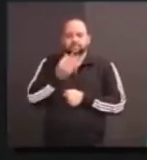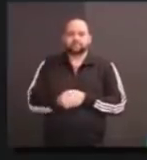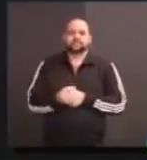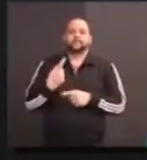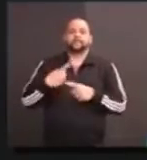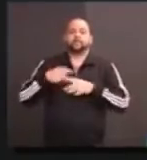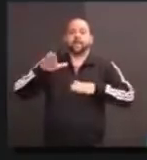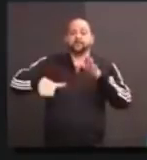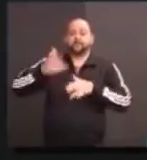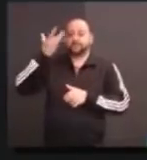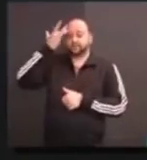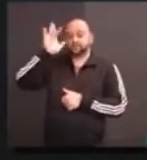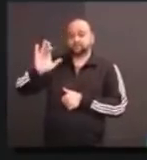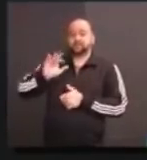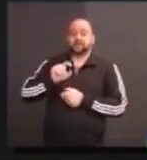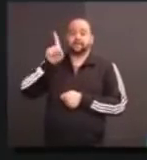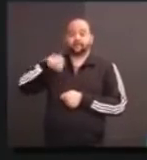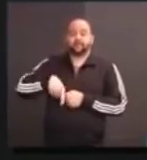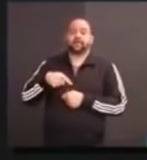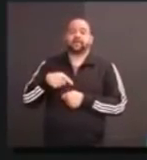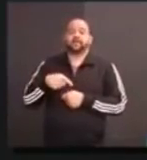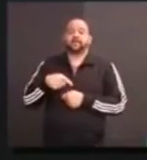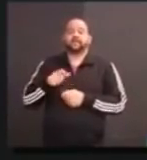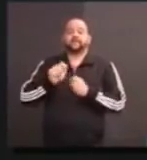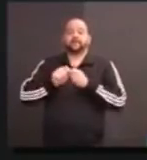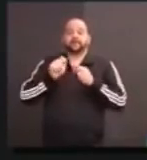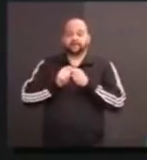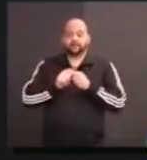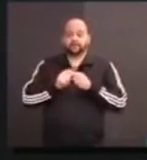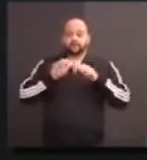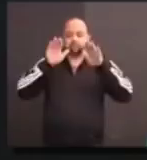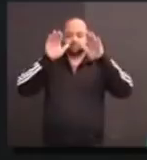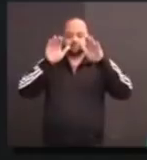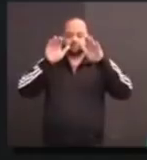não sabem o que é transmitir um passe.